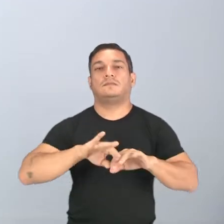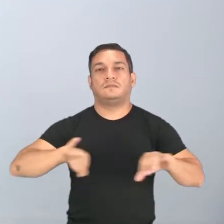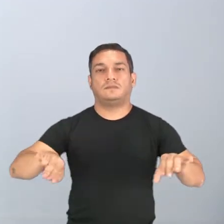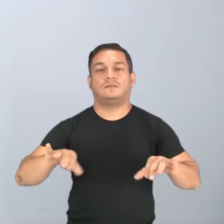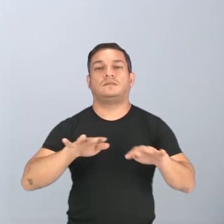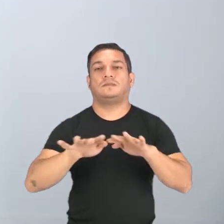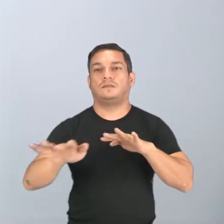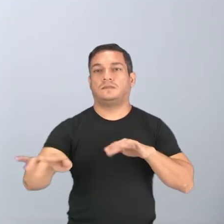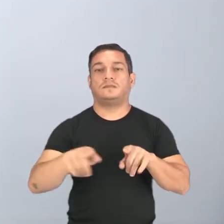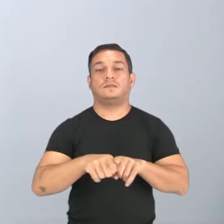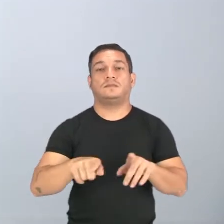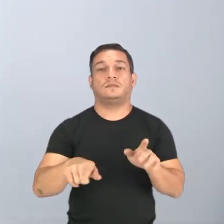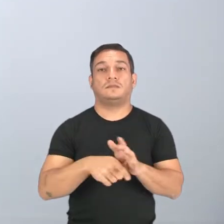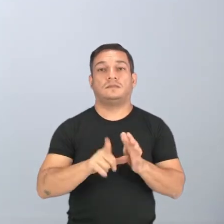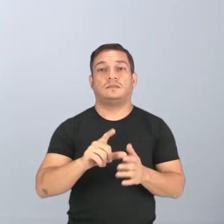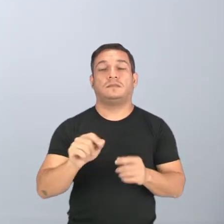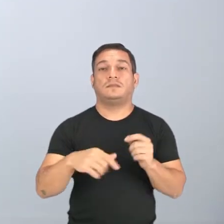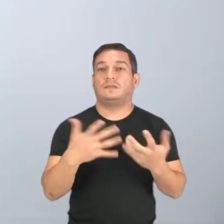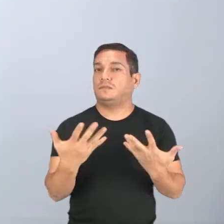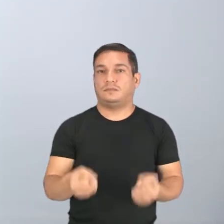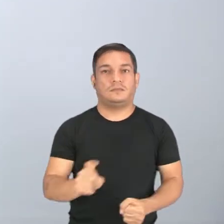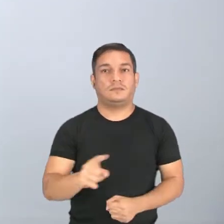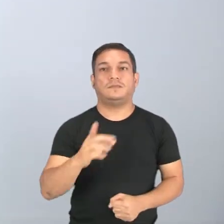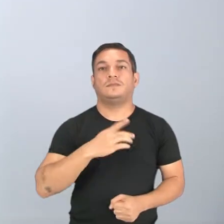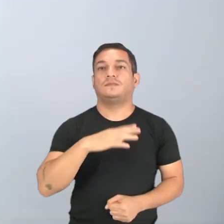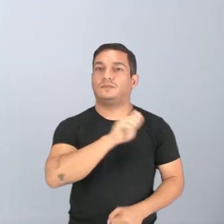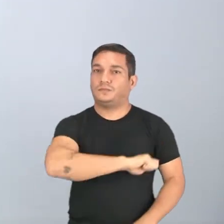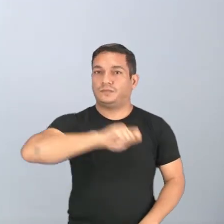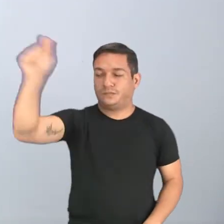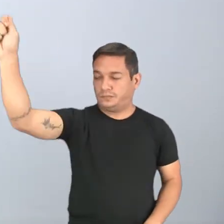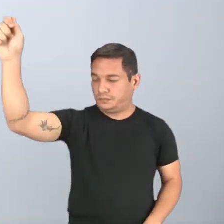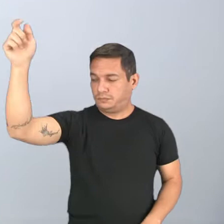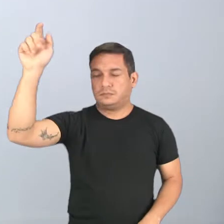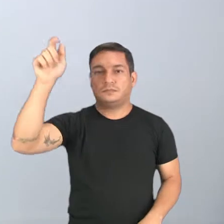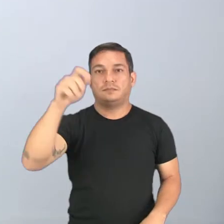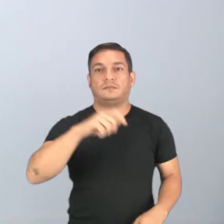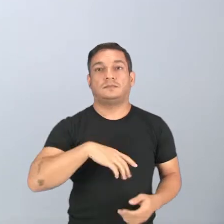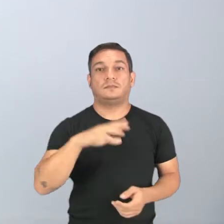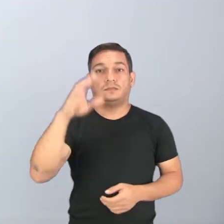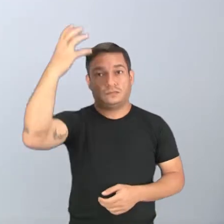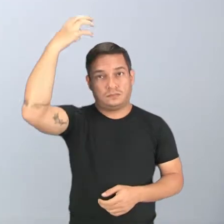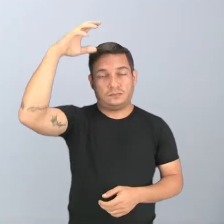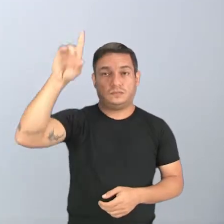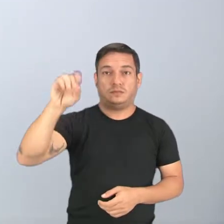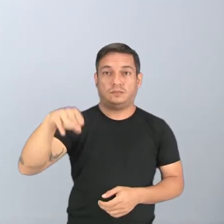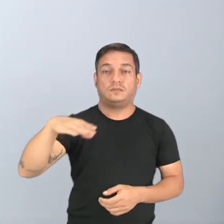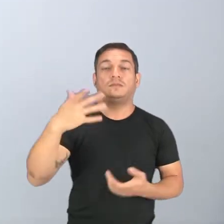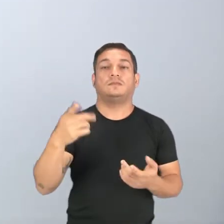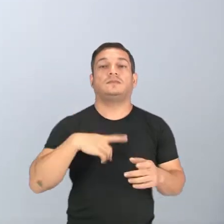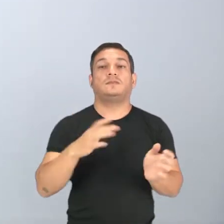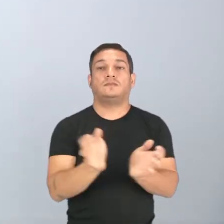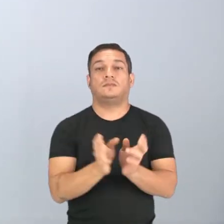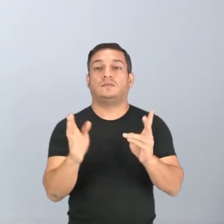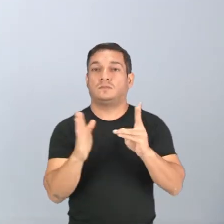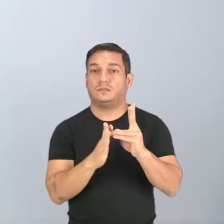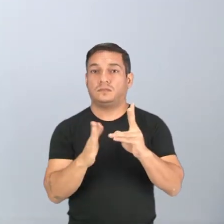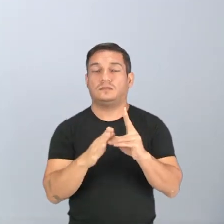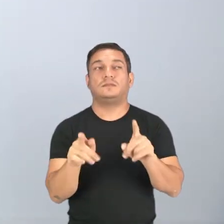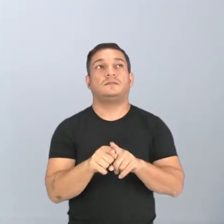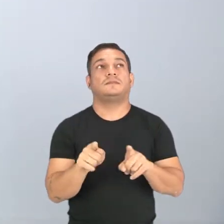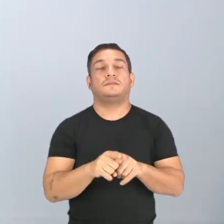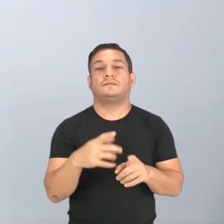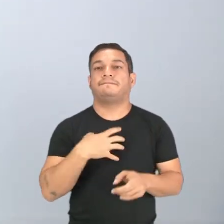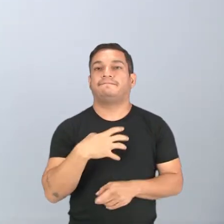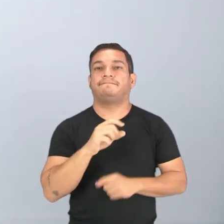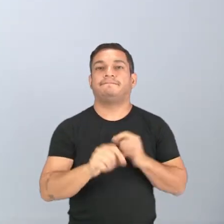separatistas, anti-Dom Pedro I, né, insatisfeitos com a presença dos portugueses, havia os grupos indígenas que não